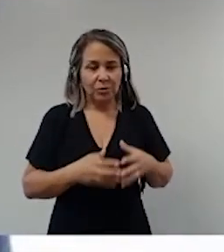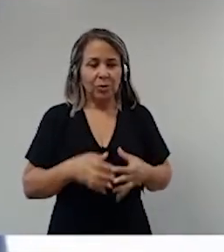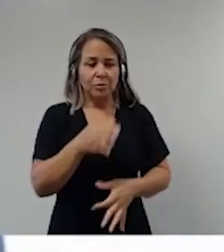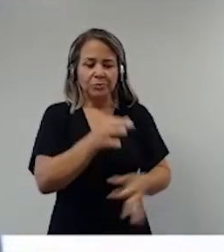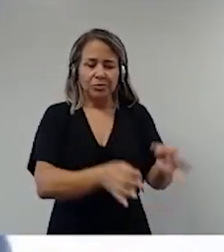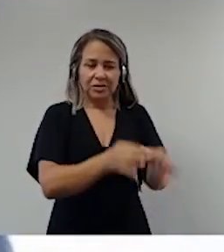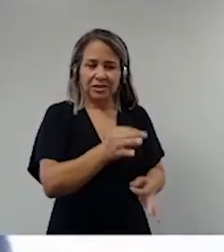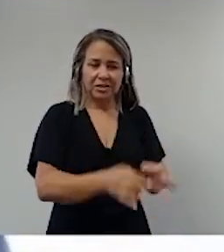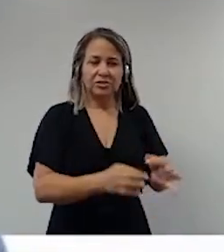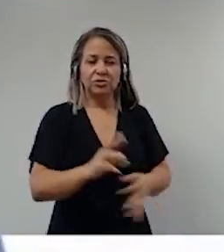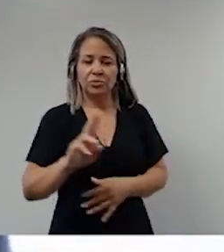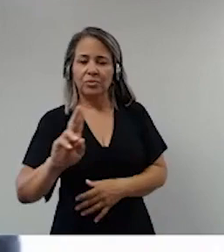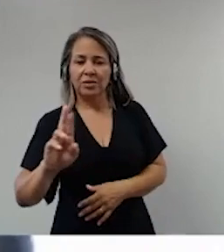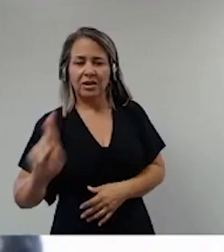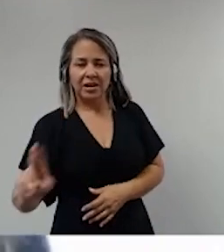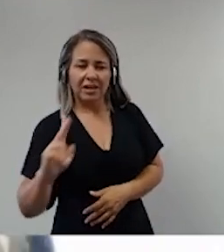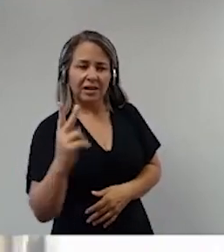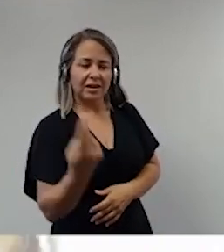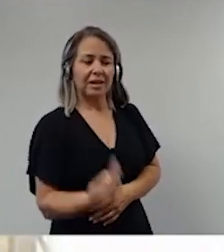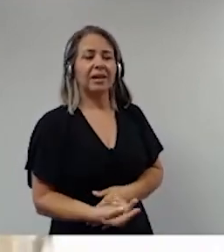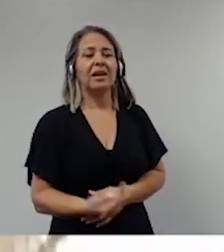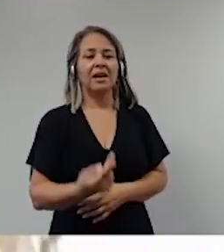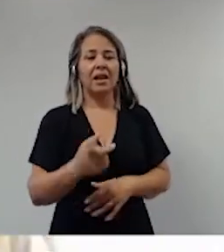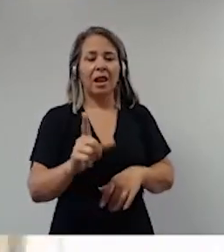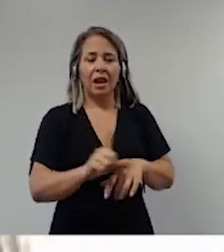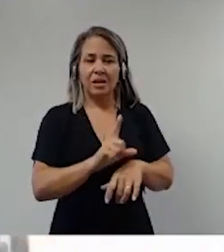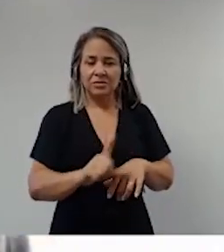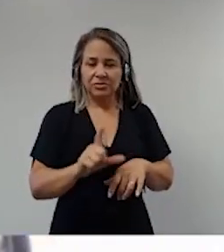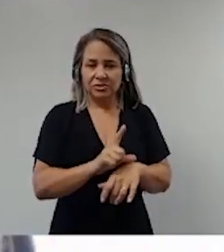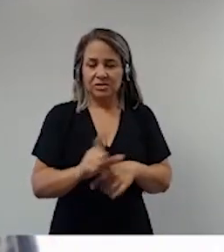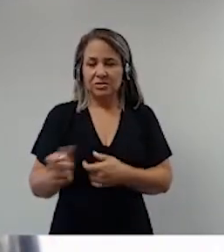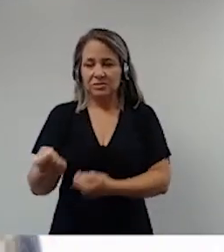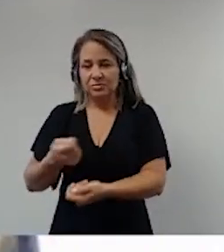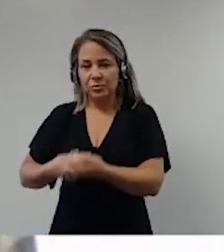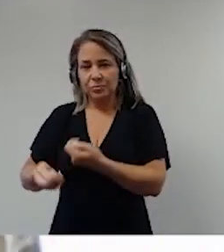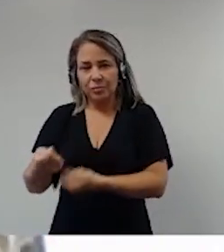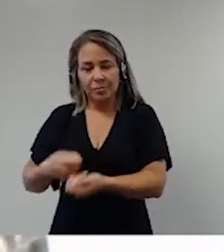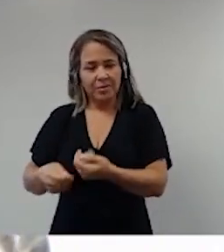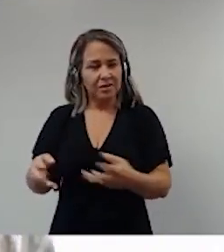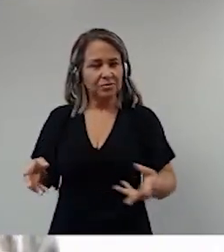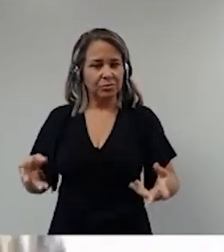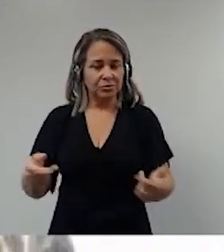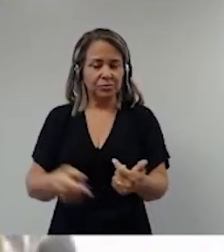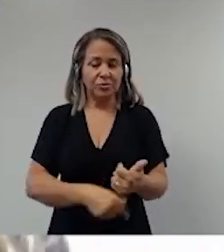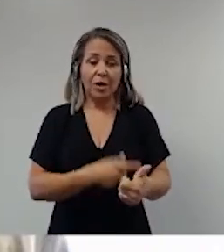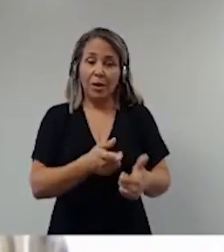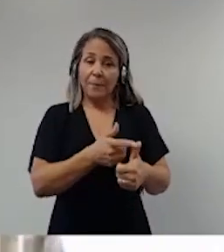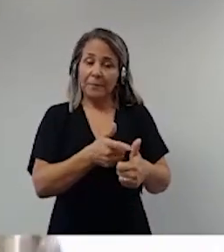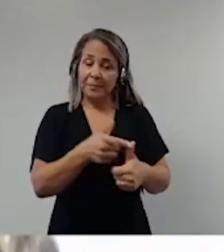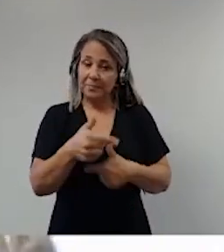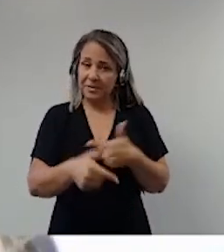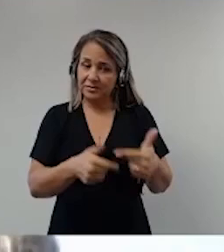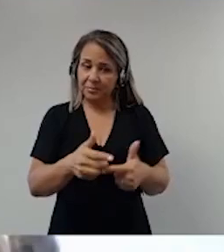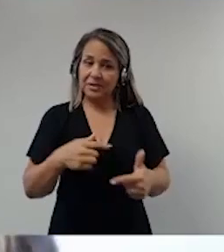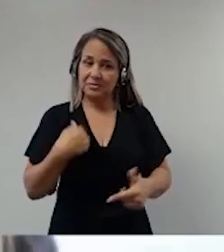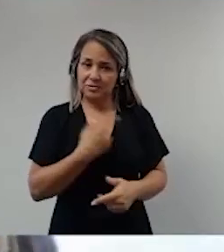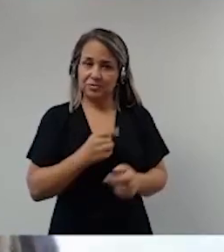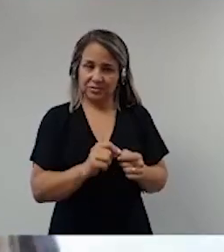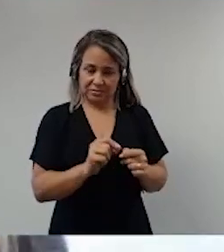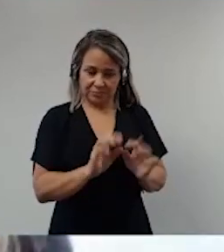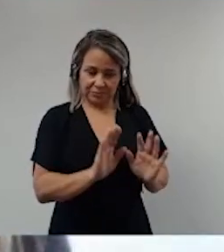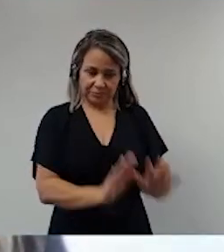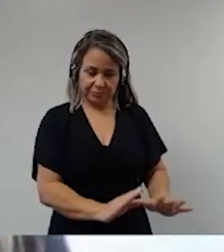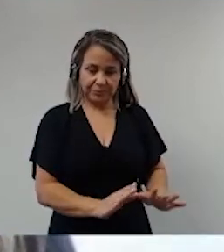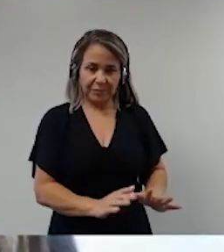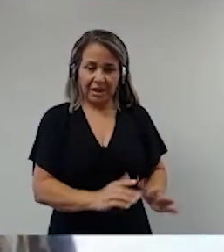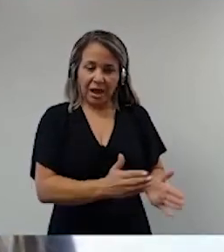jurídico, logística, a nossa área de e-commerce. Então, essa foi a primeira atitude que nós tomamos.